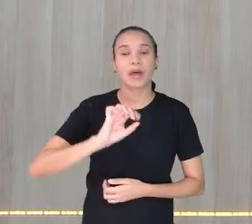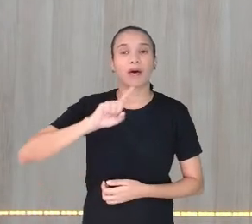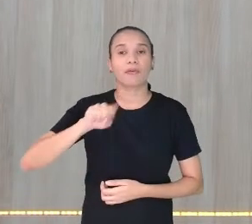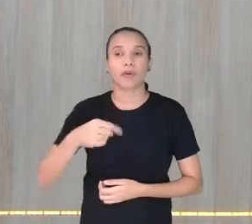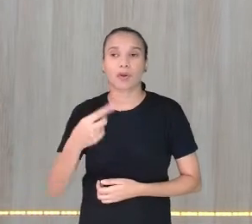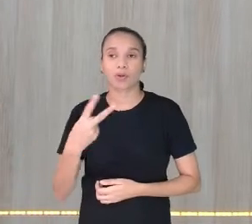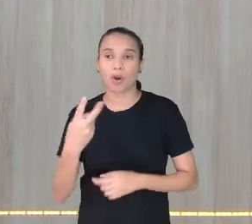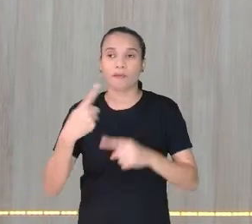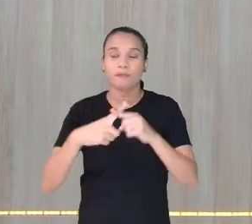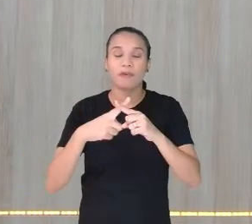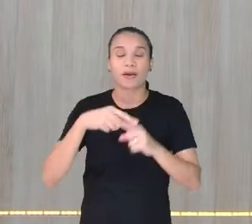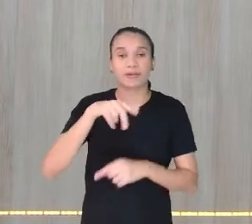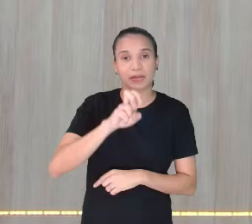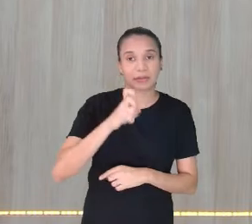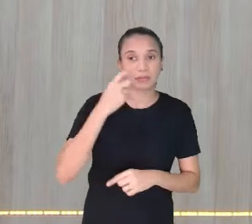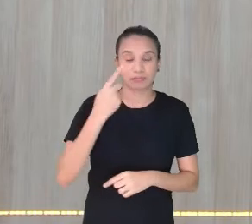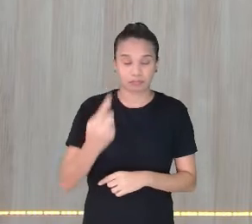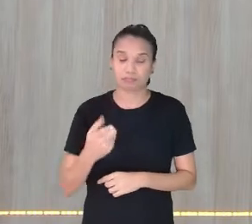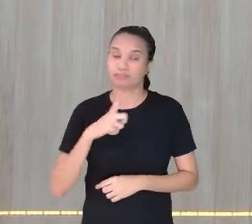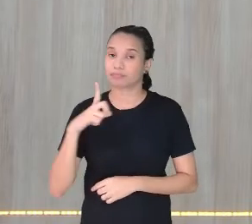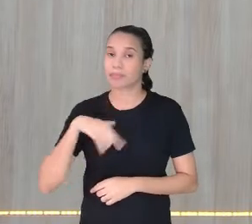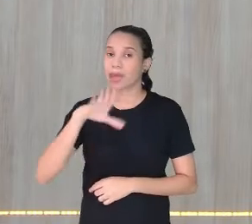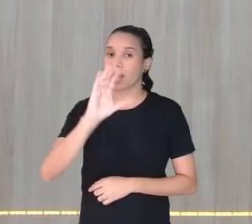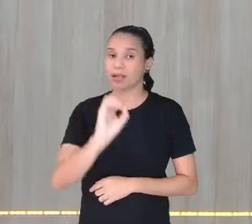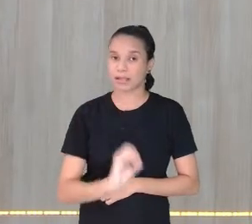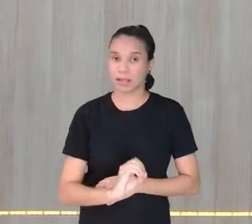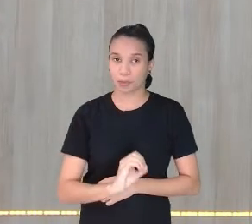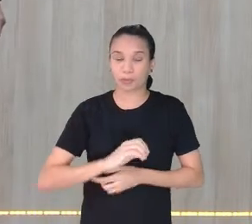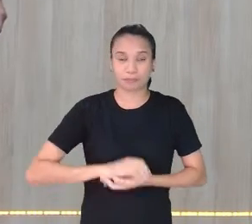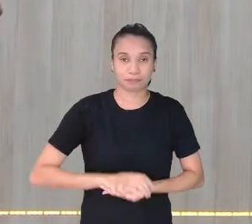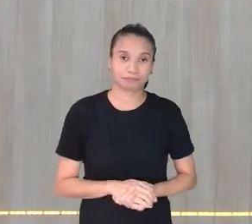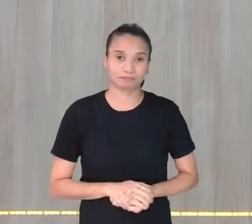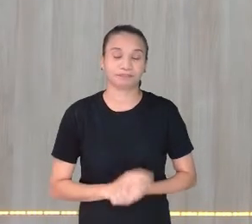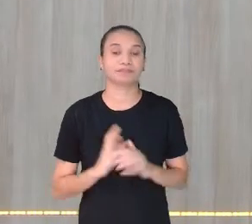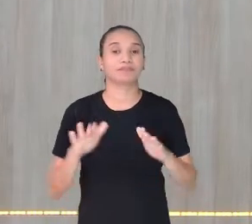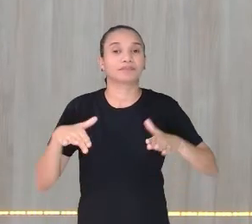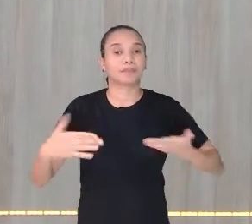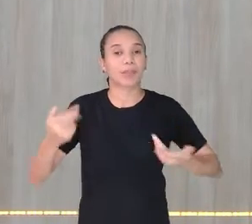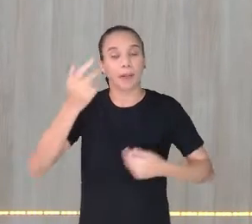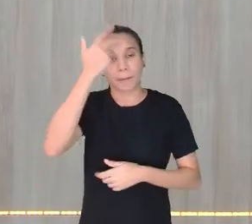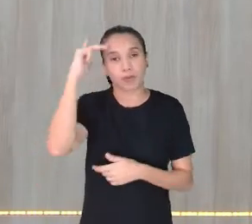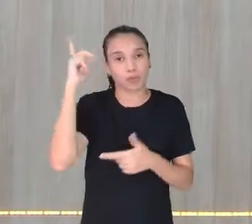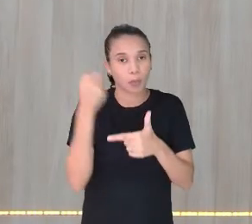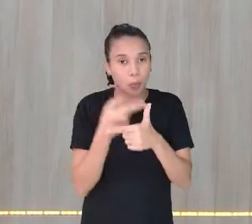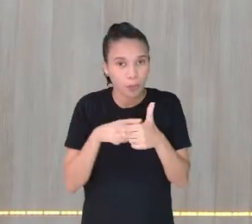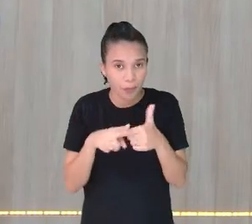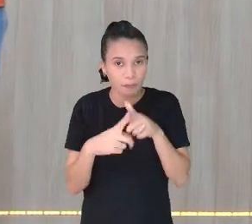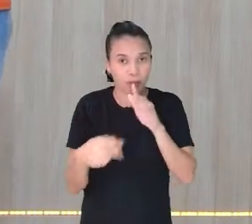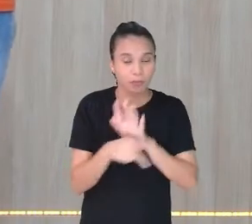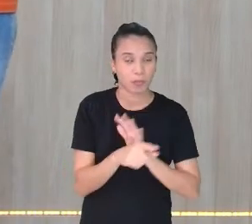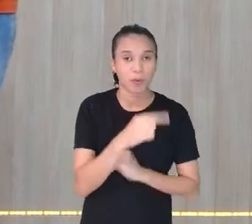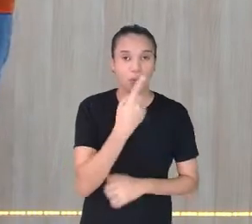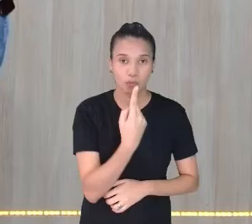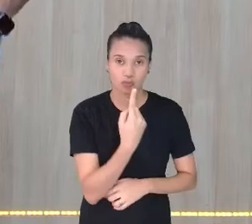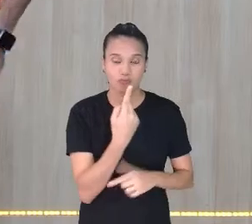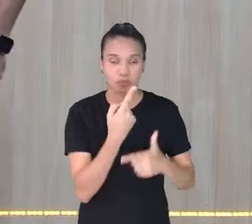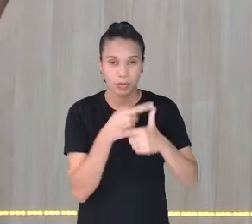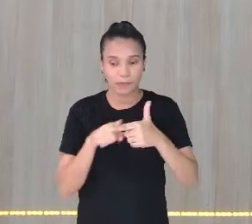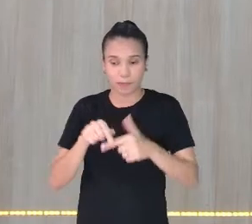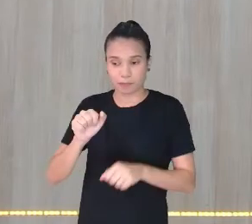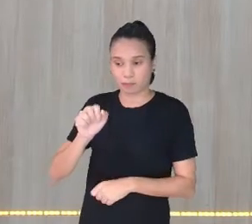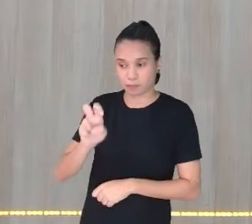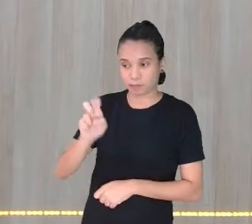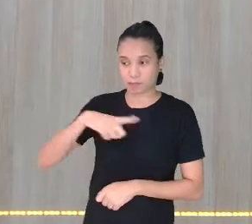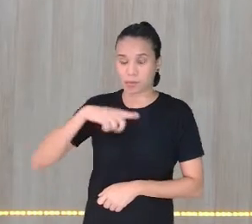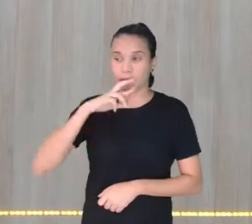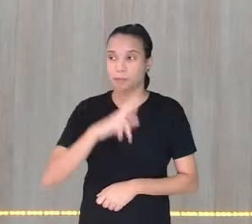5 é igual a 10. Para 10, o resto é 0. Então, quando você divide aí o 1 por 5, dá